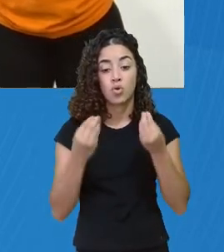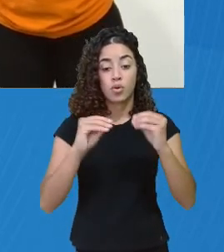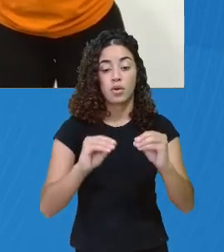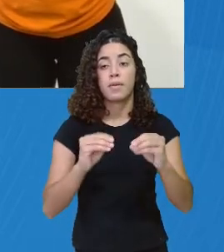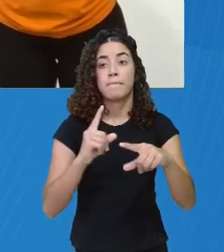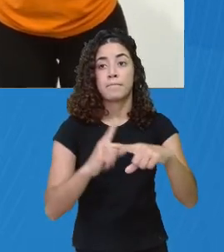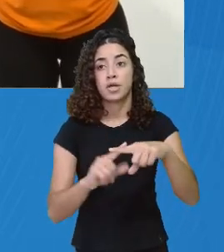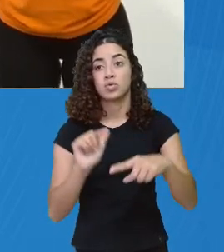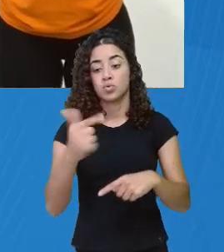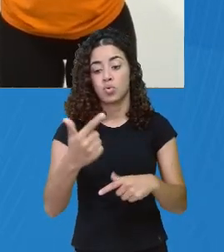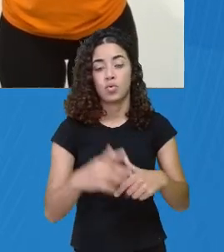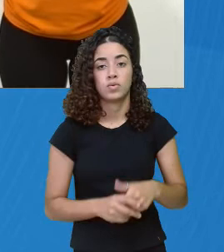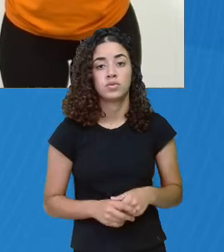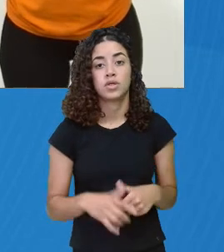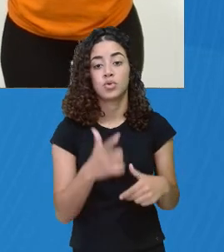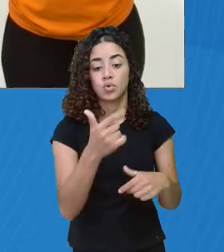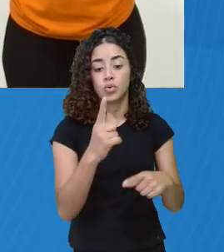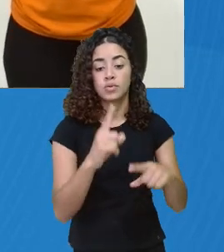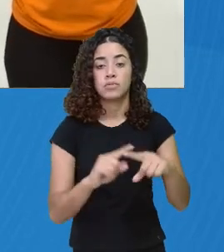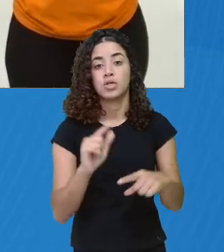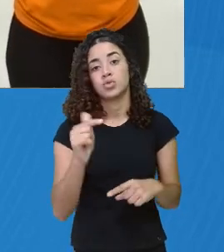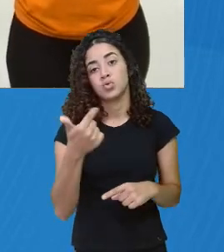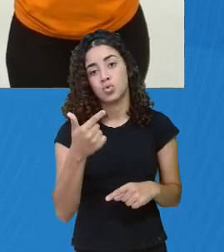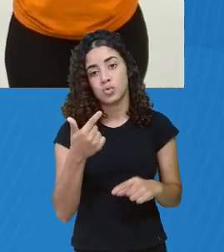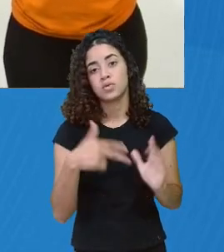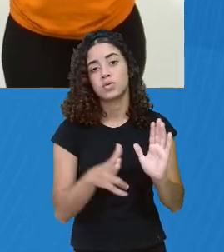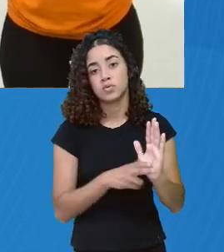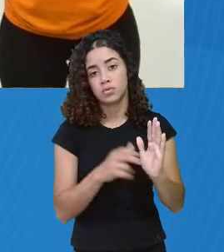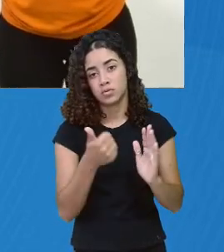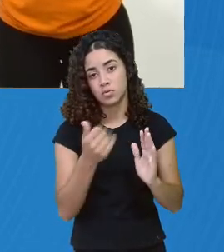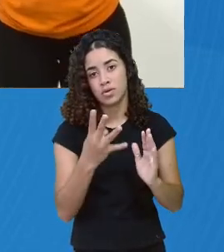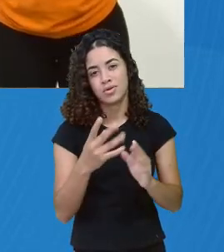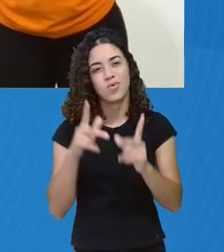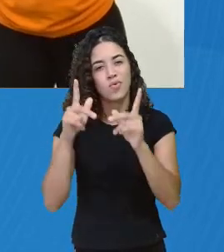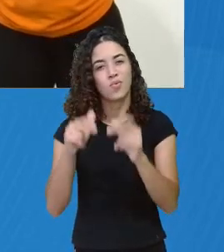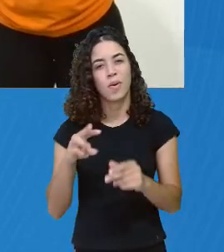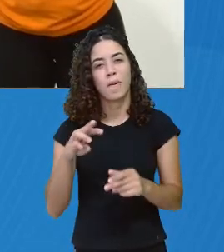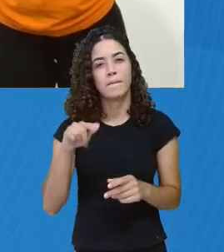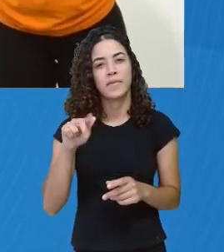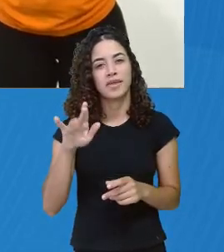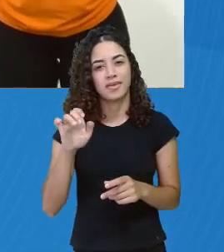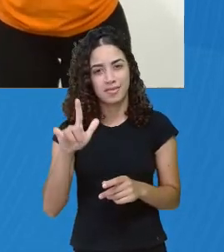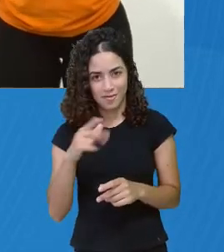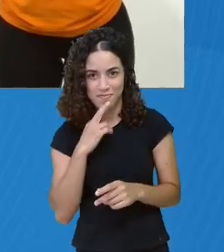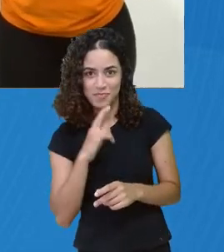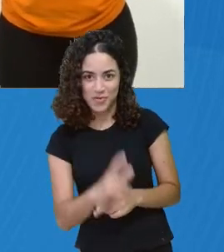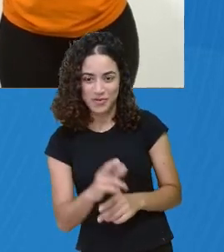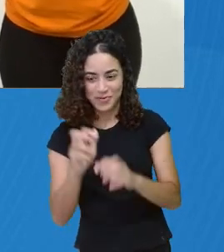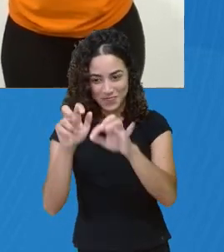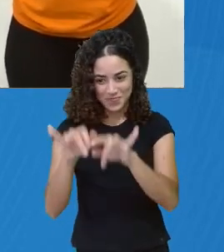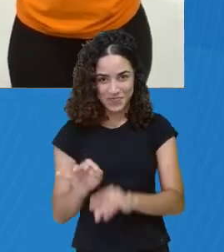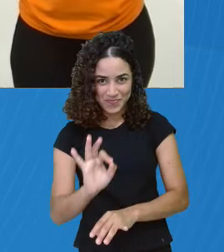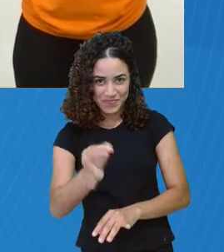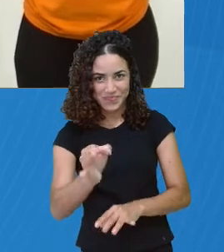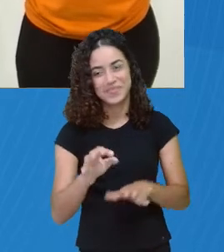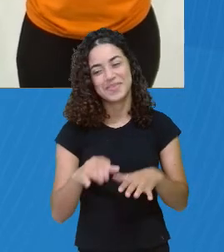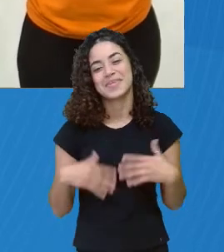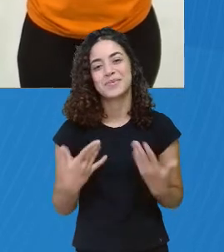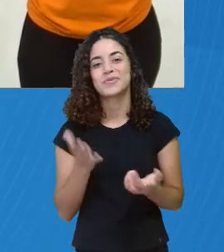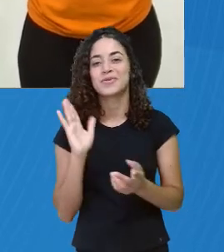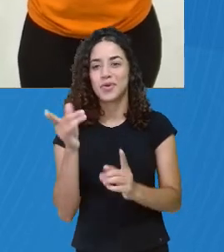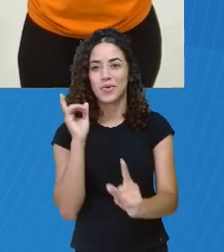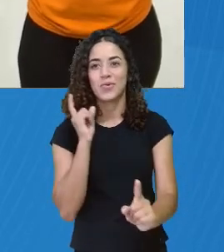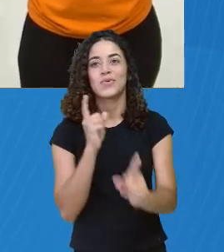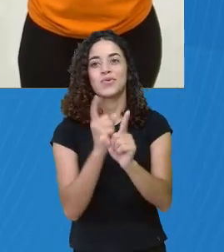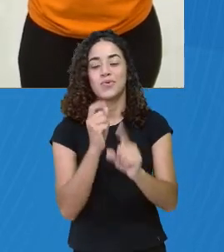no final, que foi o que Miguel fez, né? 12 mais 2 igual a 14. Então, a gente já descobriu a